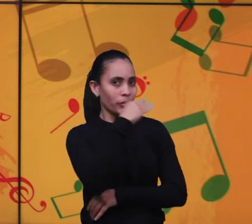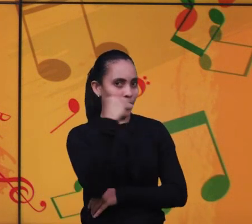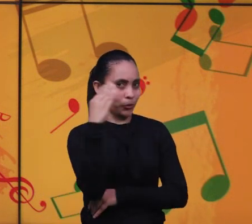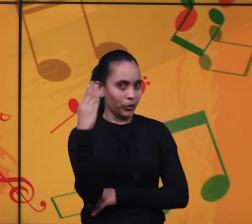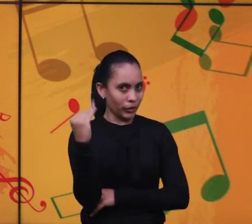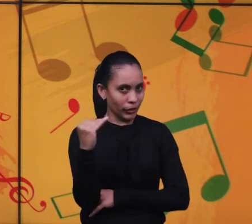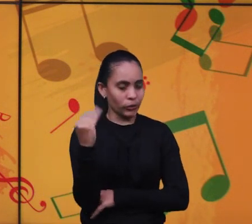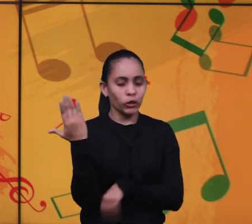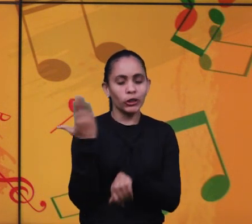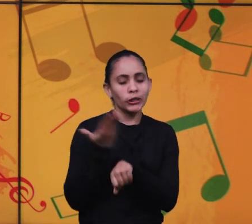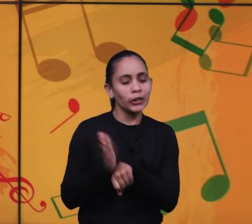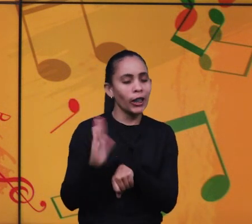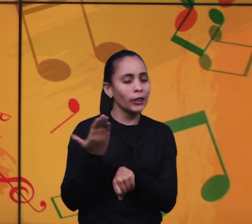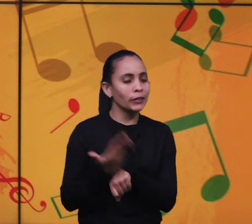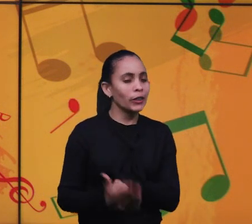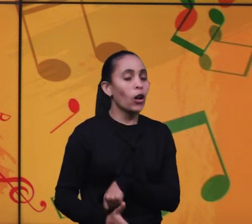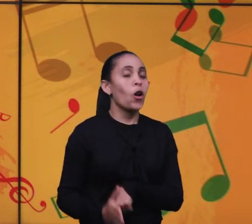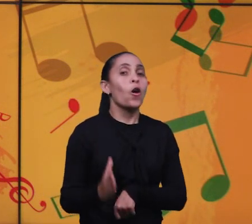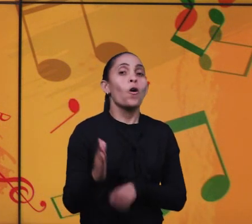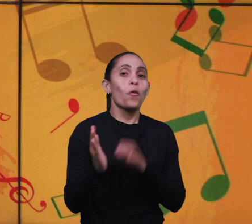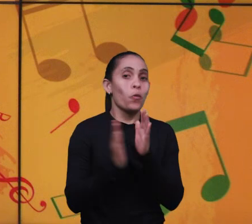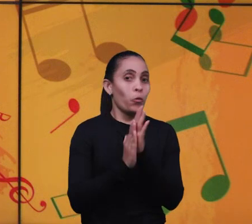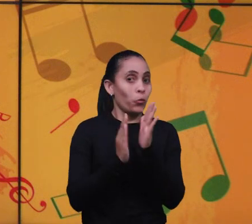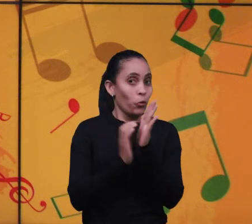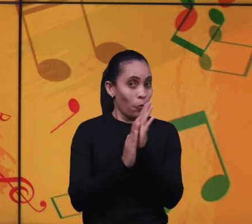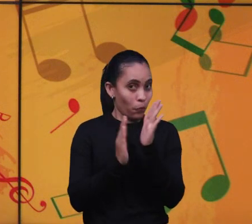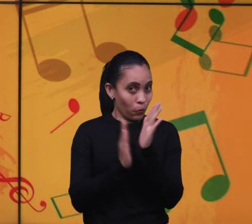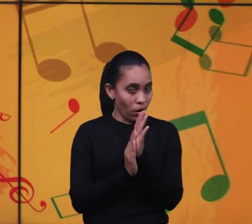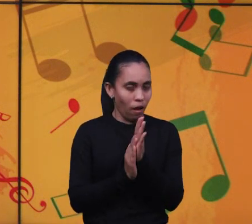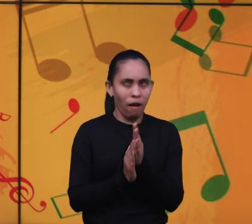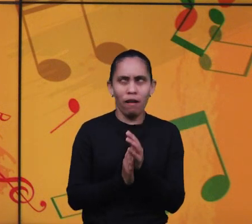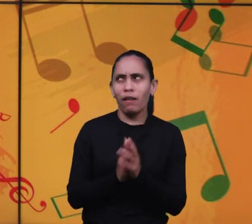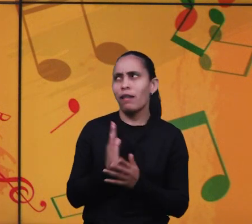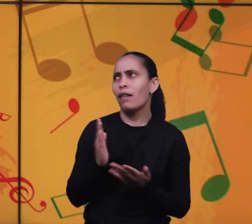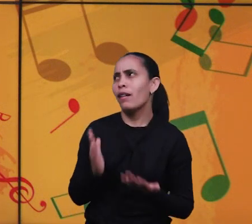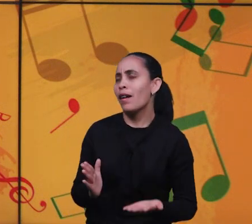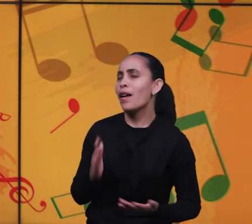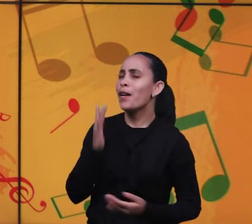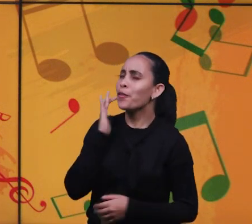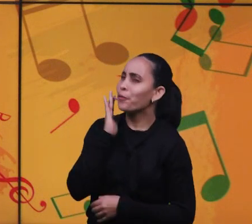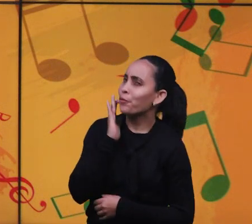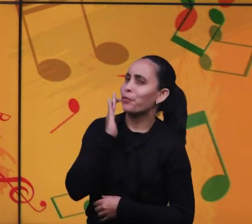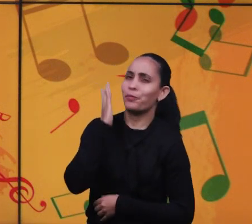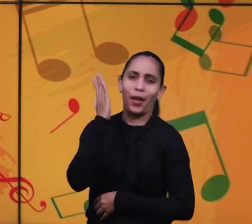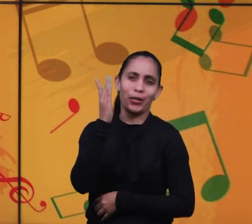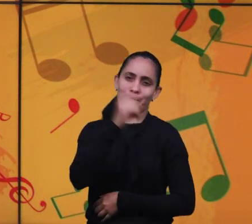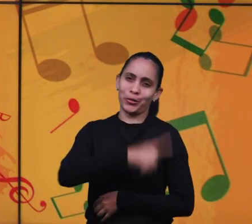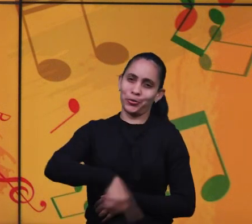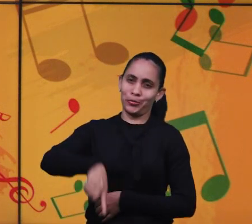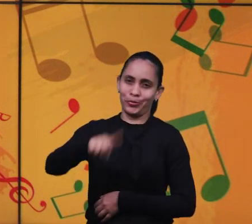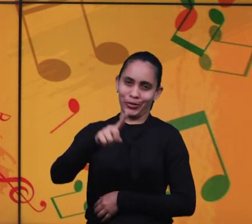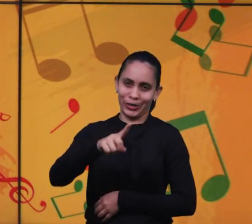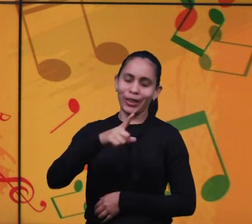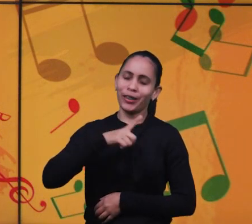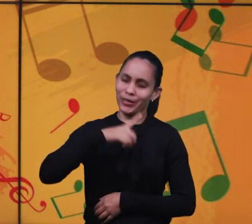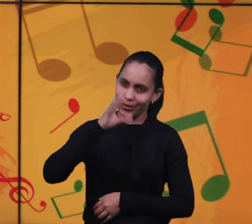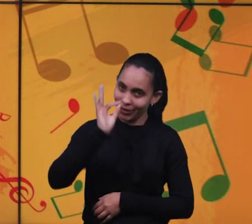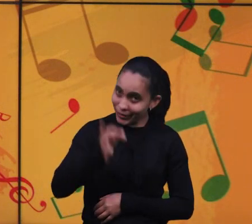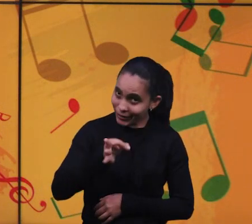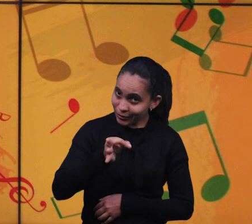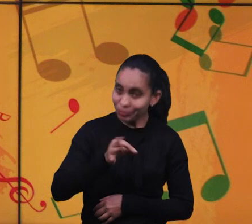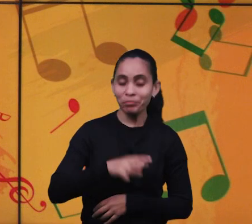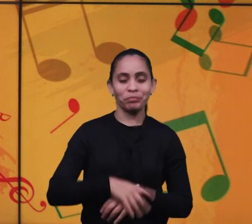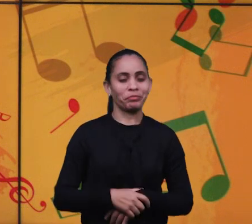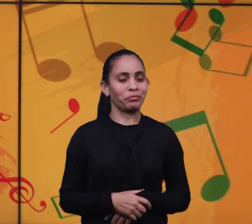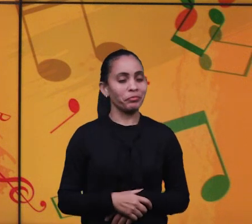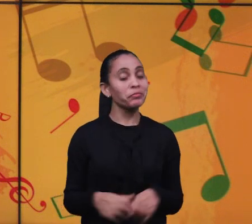os adolescentes. Treinar todo o louvor. Ah, mas isso é fácil para vocês,